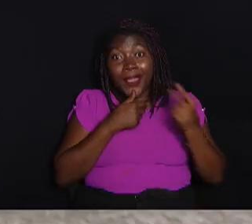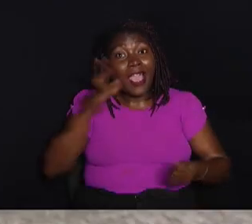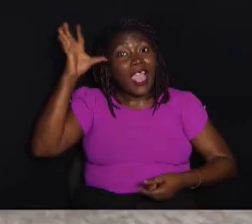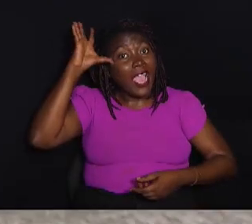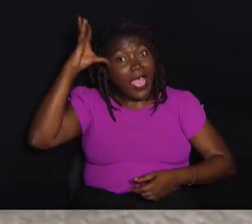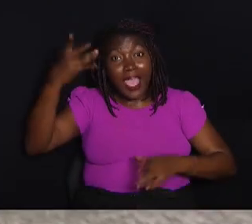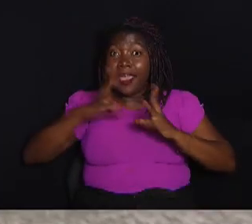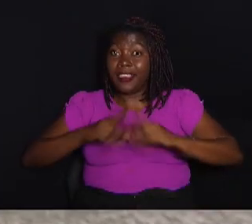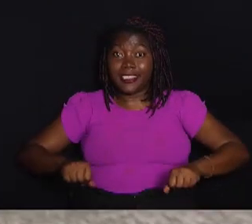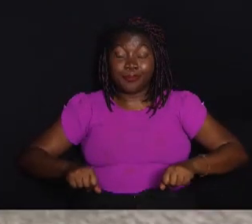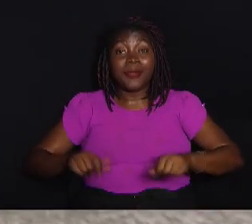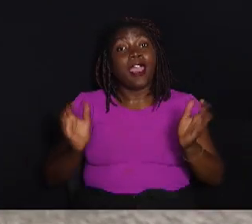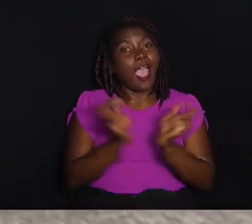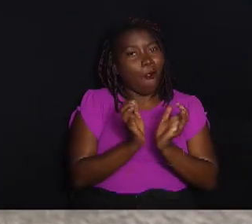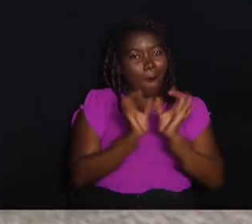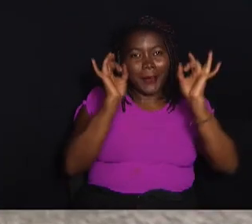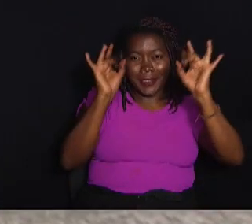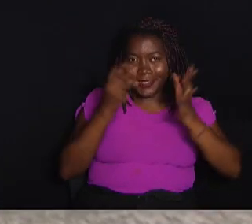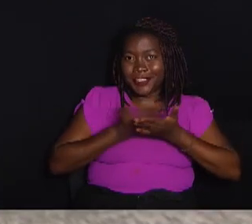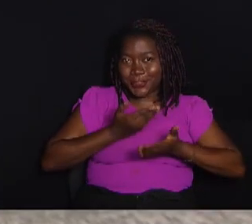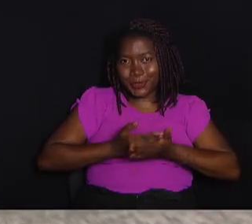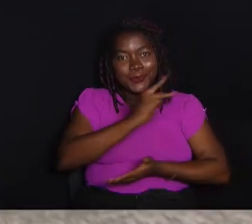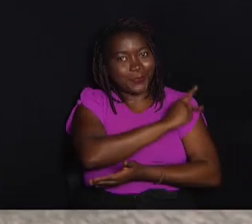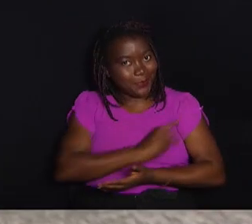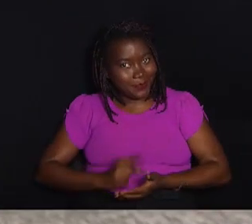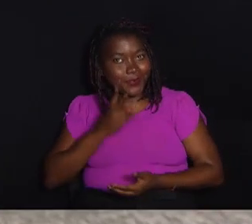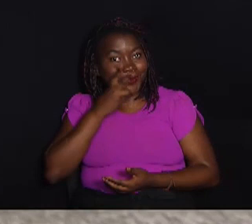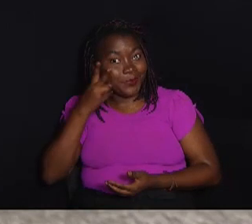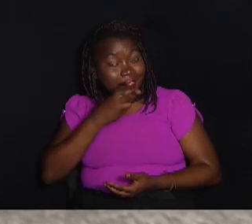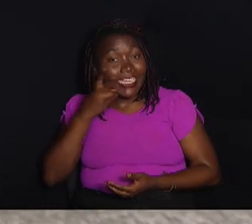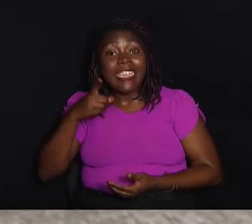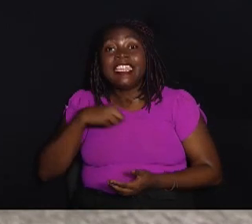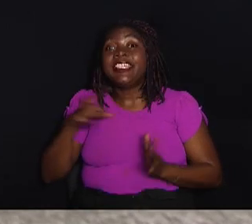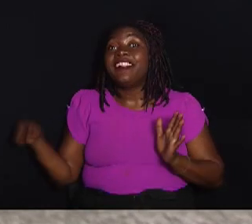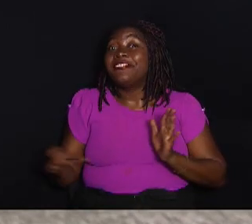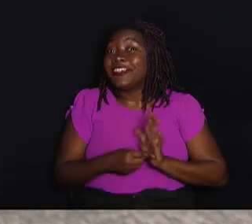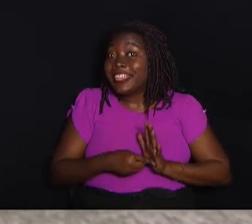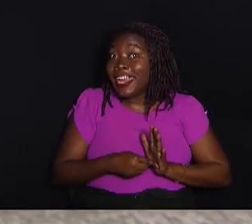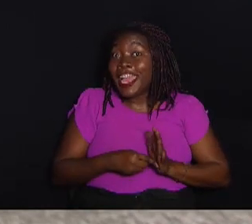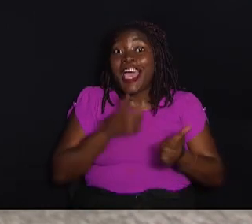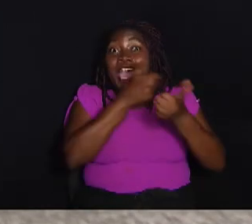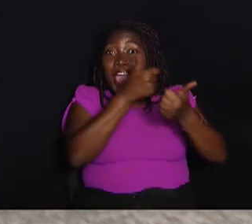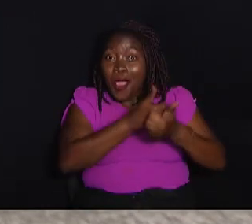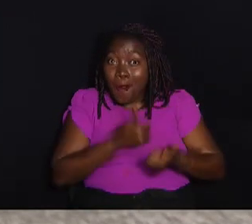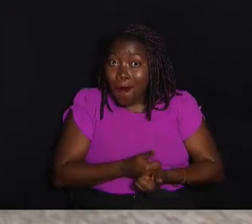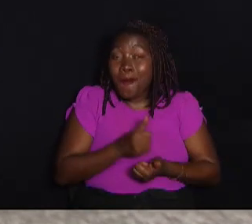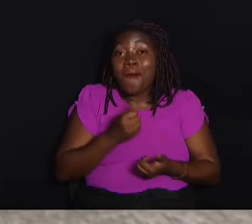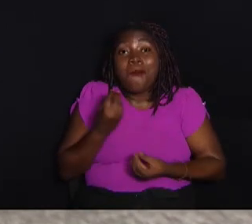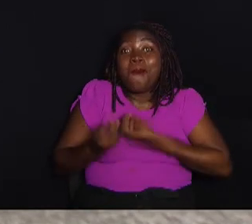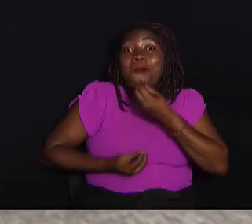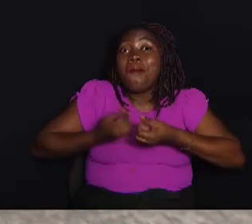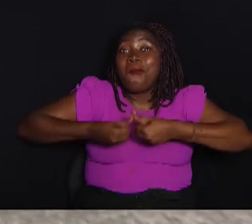desburocratizar a comissão especial de estudos presidida pelo vereador tem a finalidade de acompanhar o status das aprovações